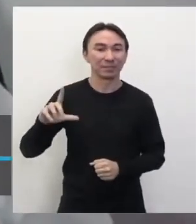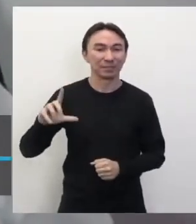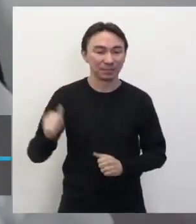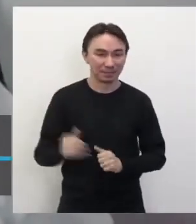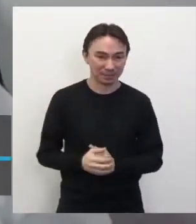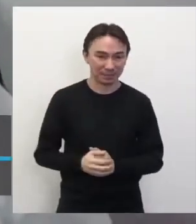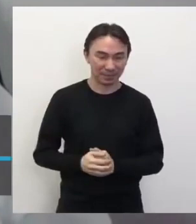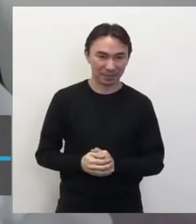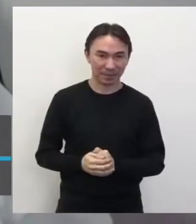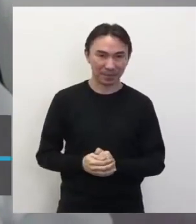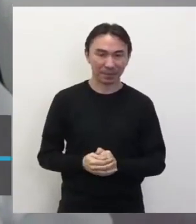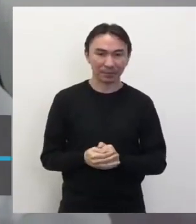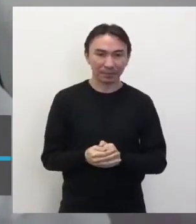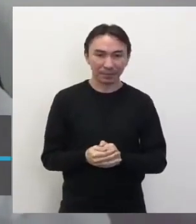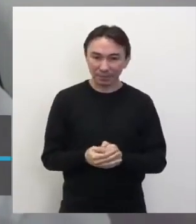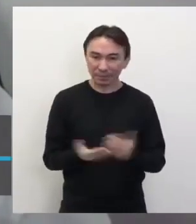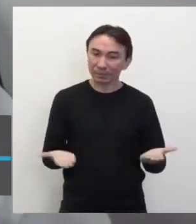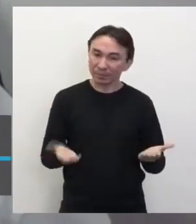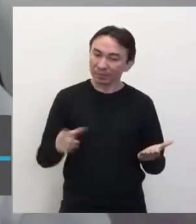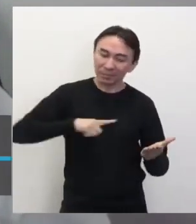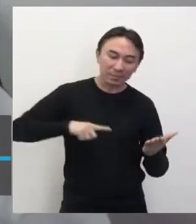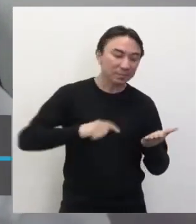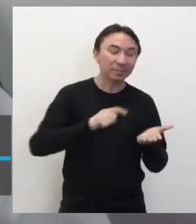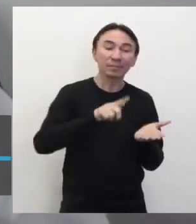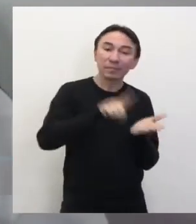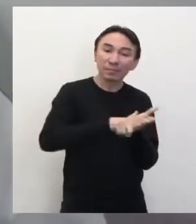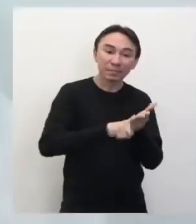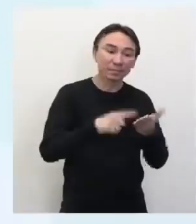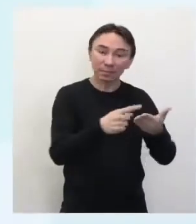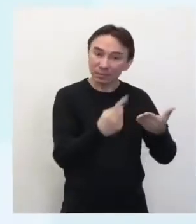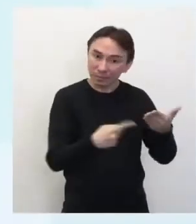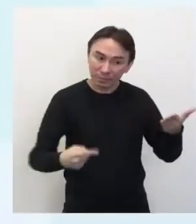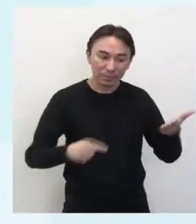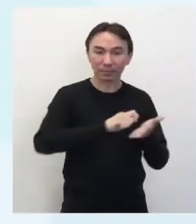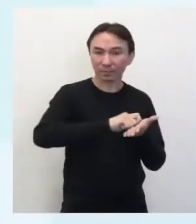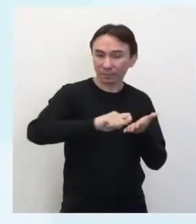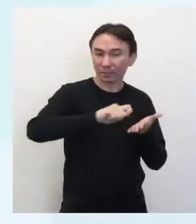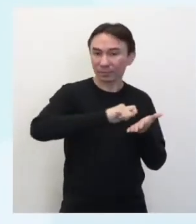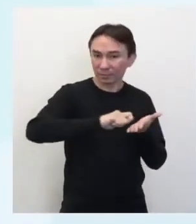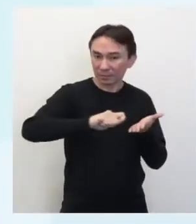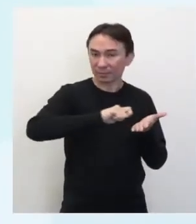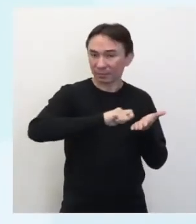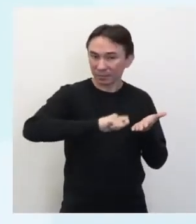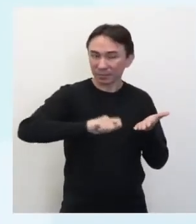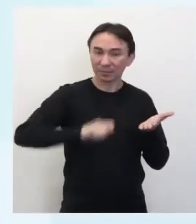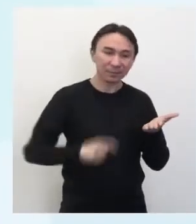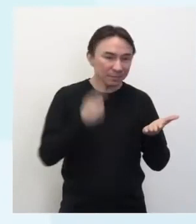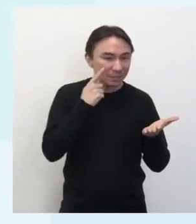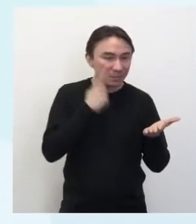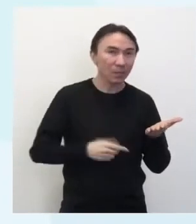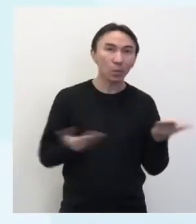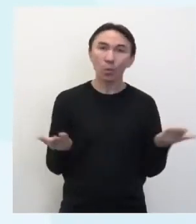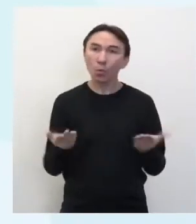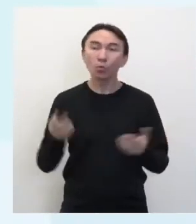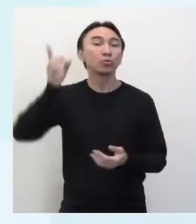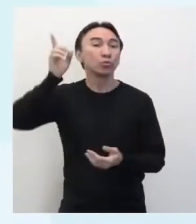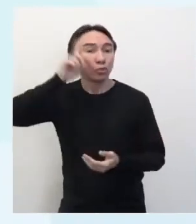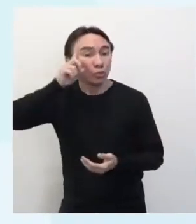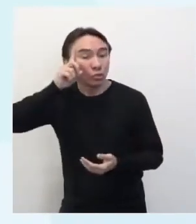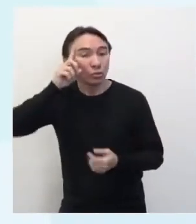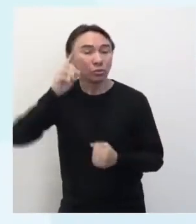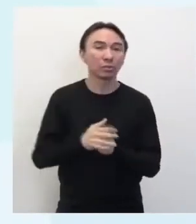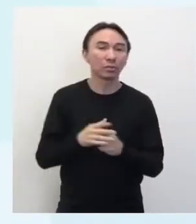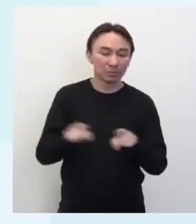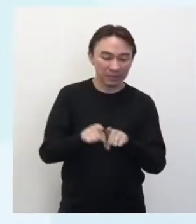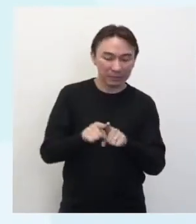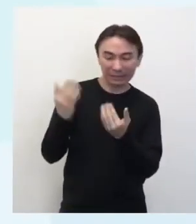você tenha em mãos, né, um caderninho, você anote, coloque a data, tá bom? Manda a dúvida para a